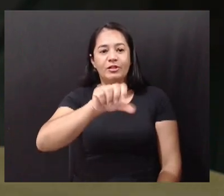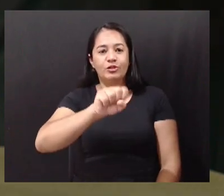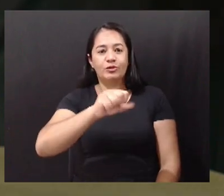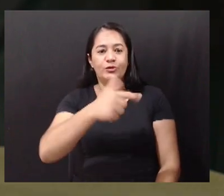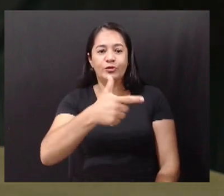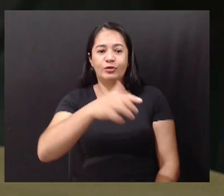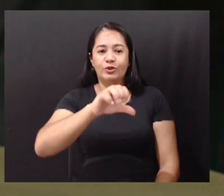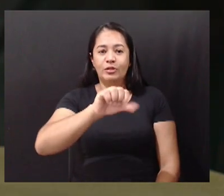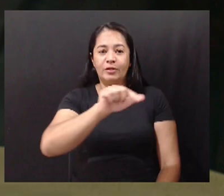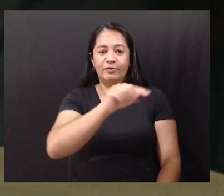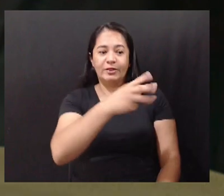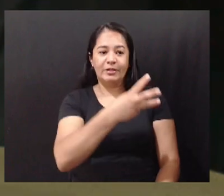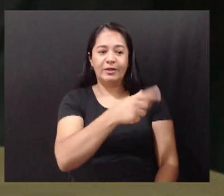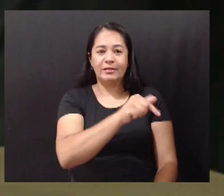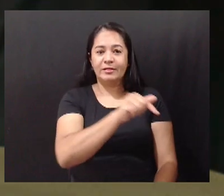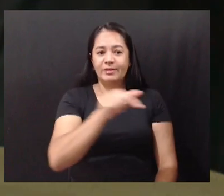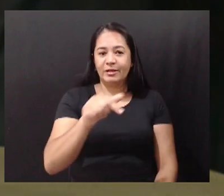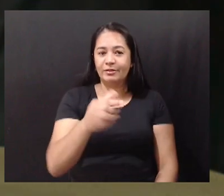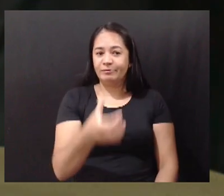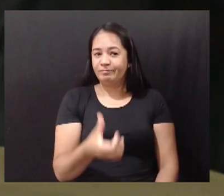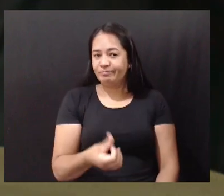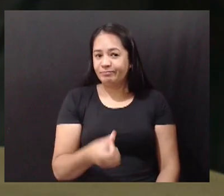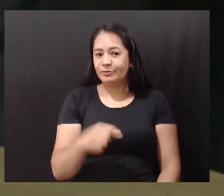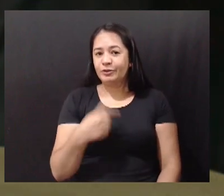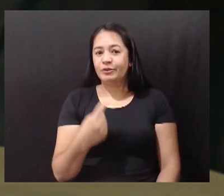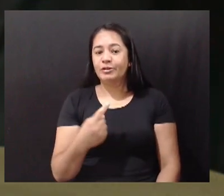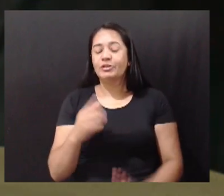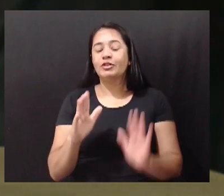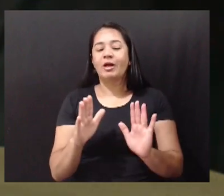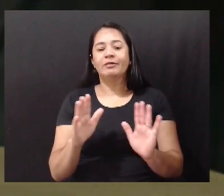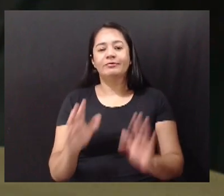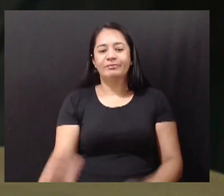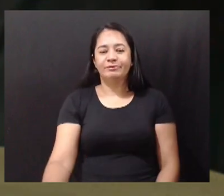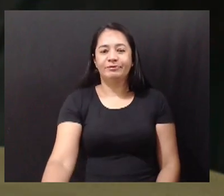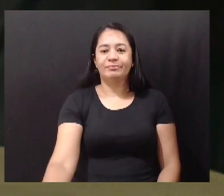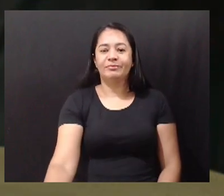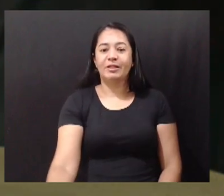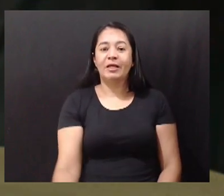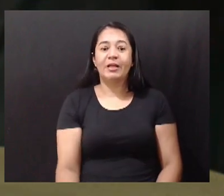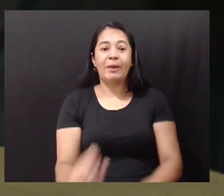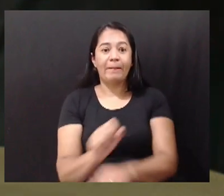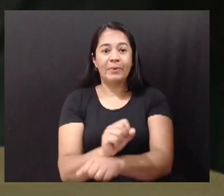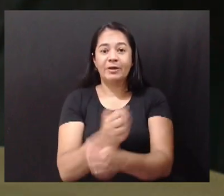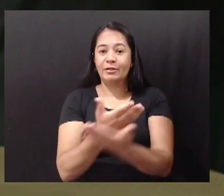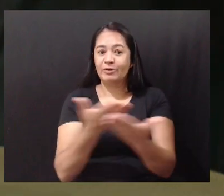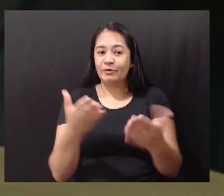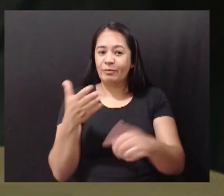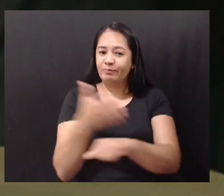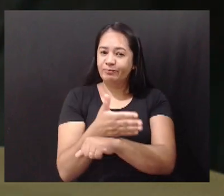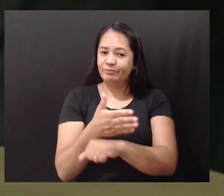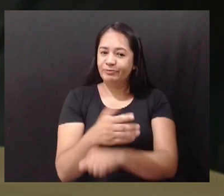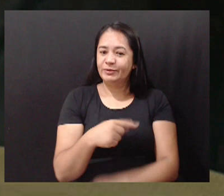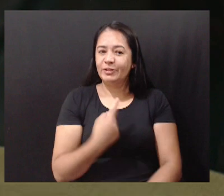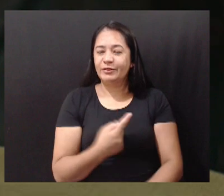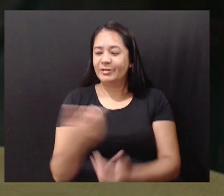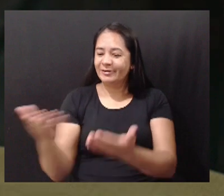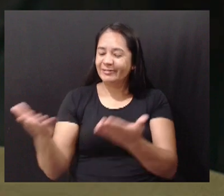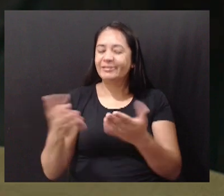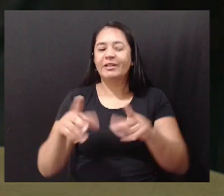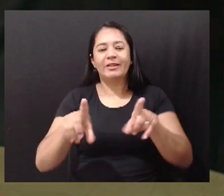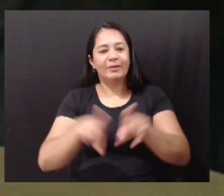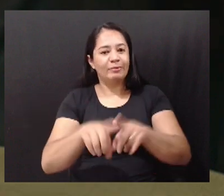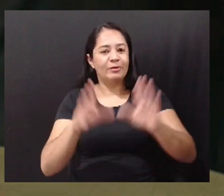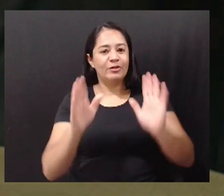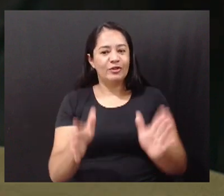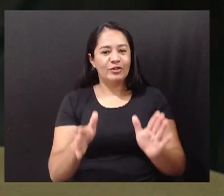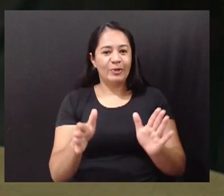1997-829-3776. Nossa produção já está com o WhatsApp aberto, aguardando a sua participação, e as nossas convidadas também já estão aqui.